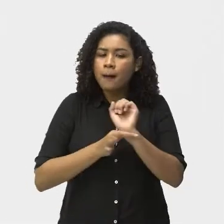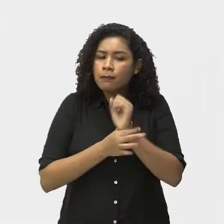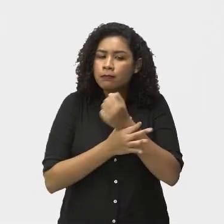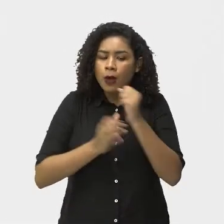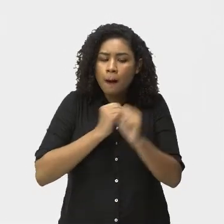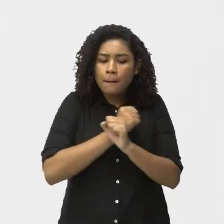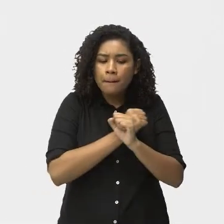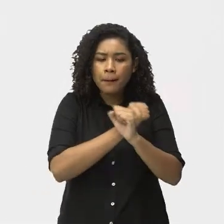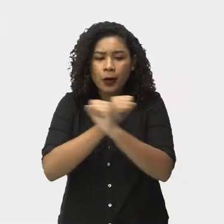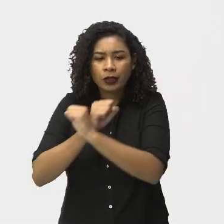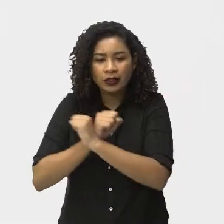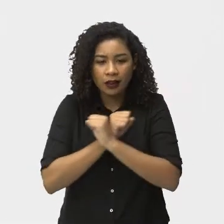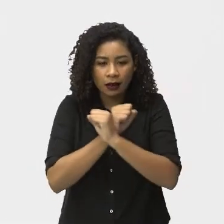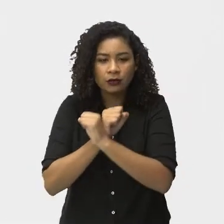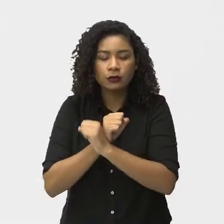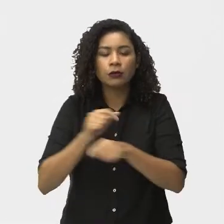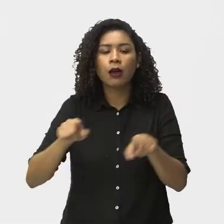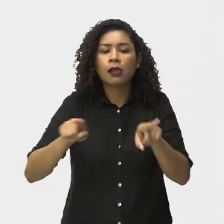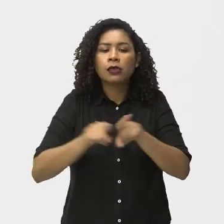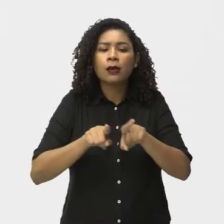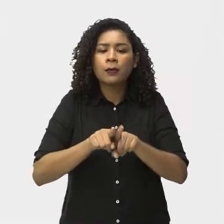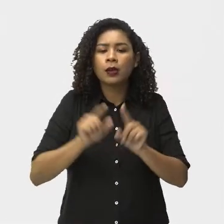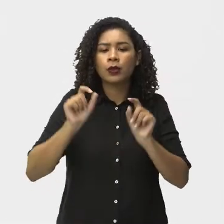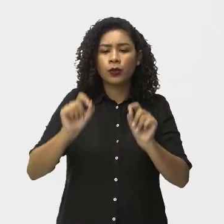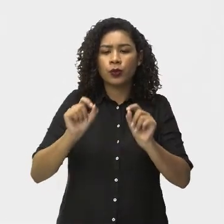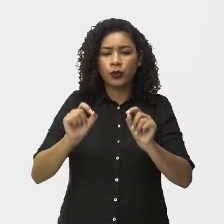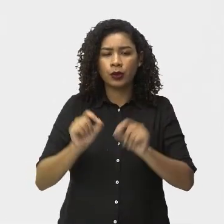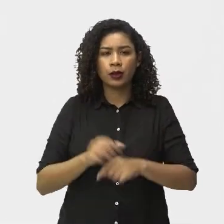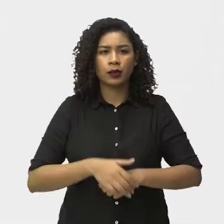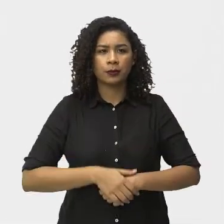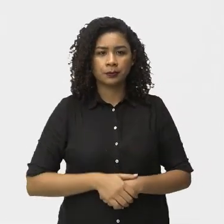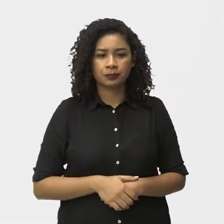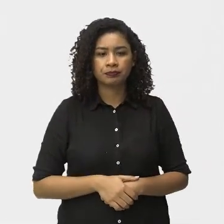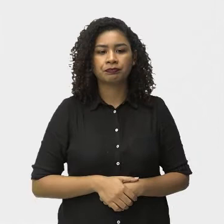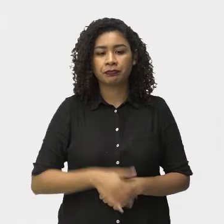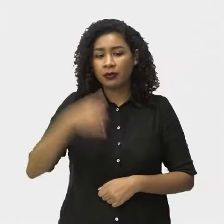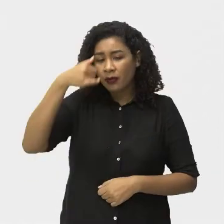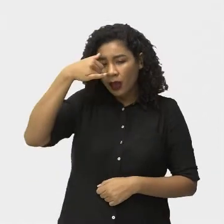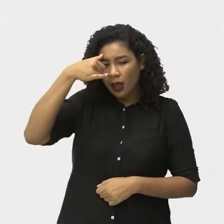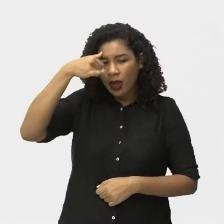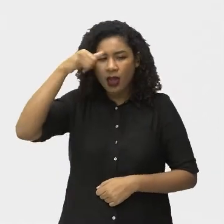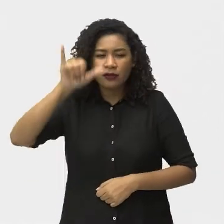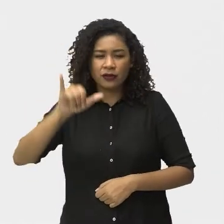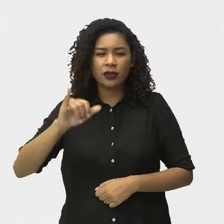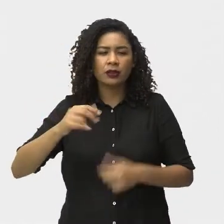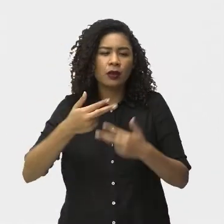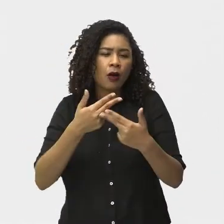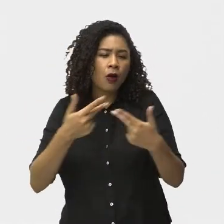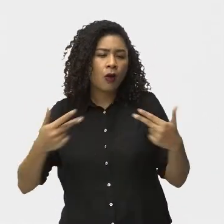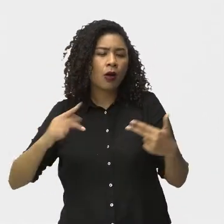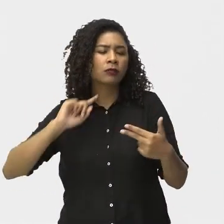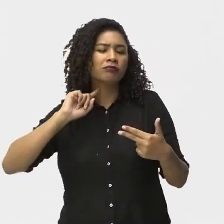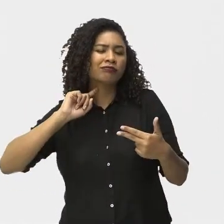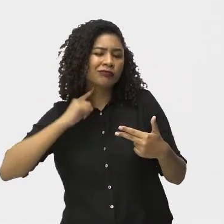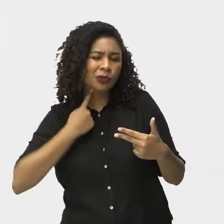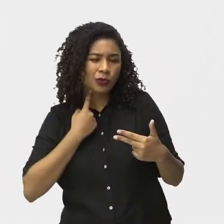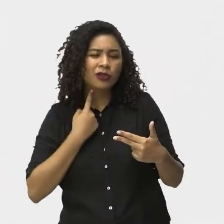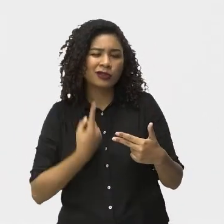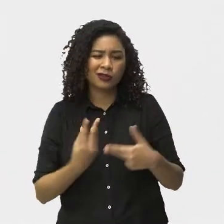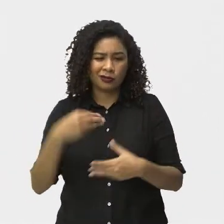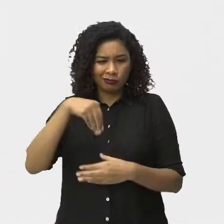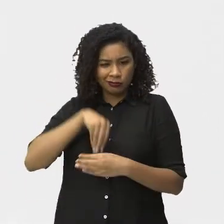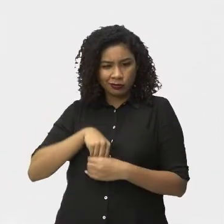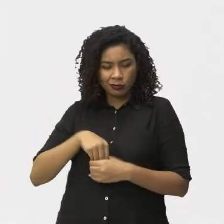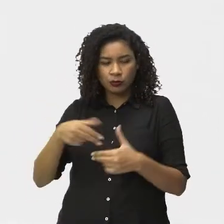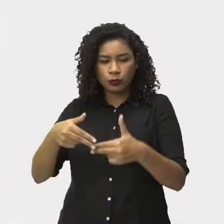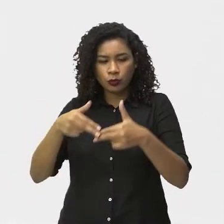contra choques mecânicos, também impede a transposição de impurezas e micro-organismos patogênicos, né? Ele vai